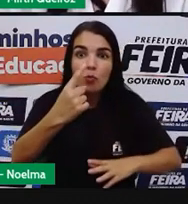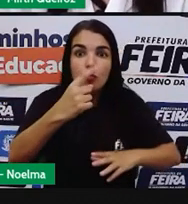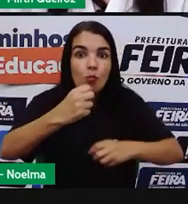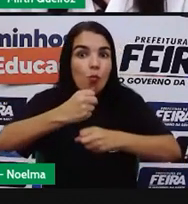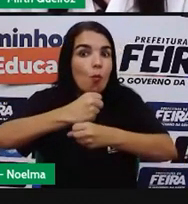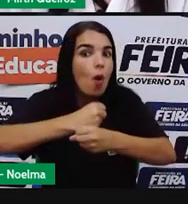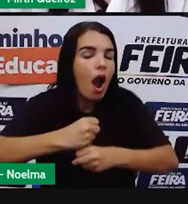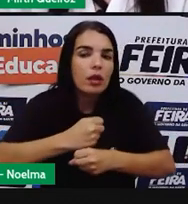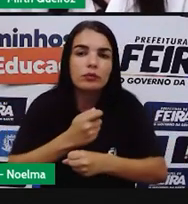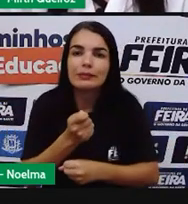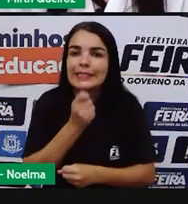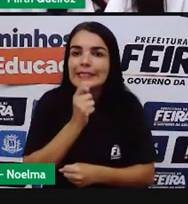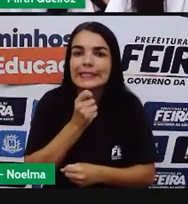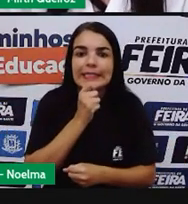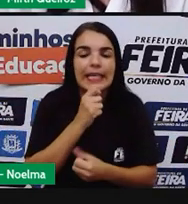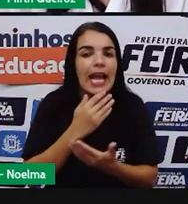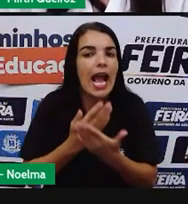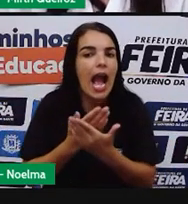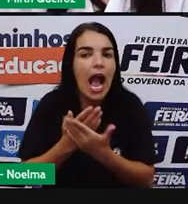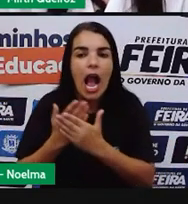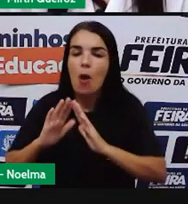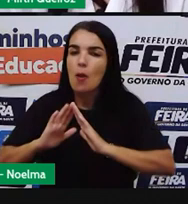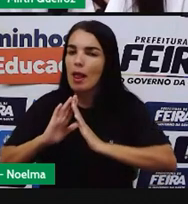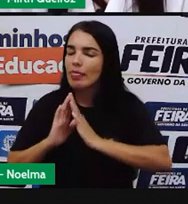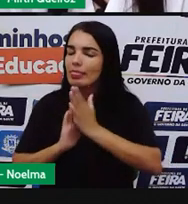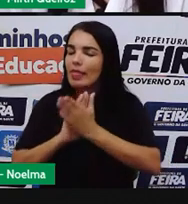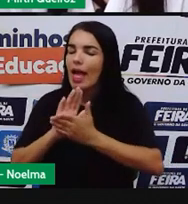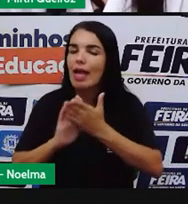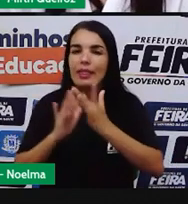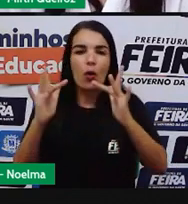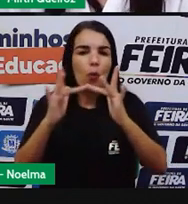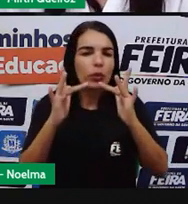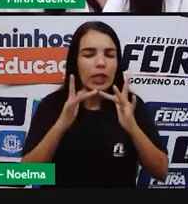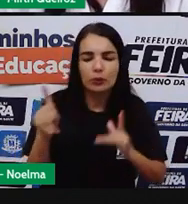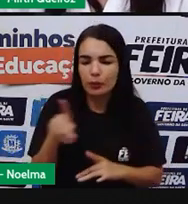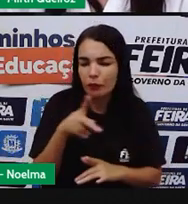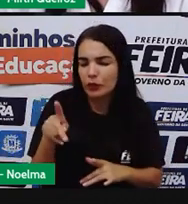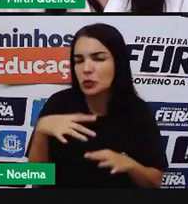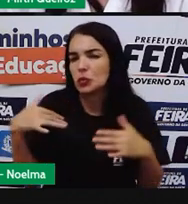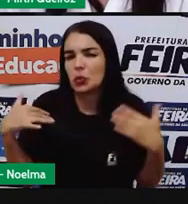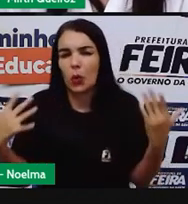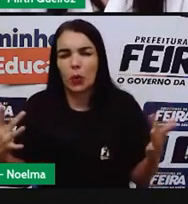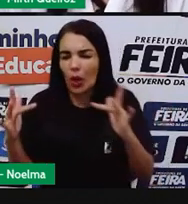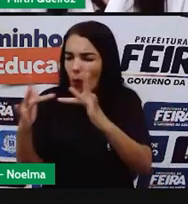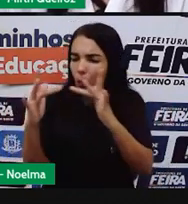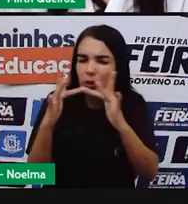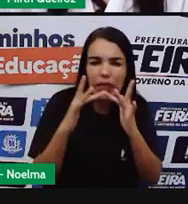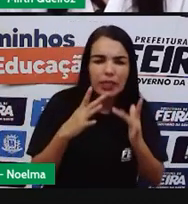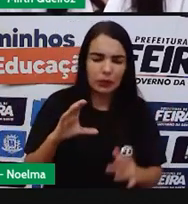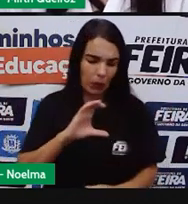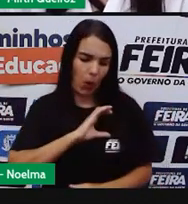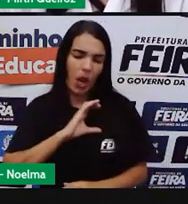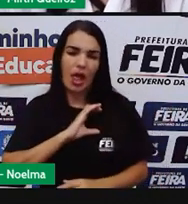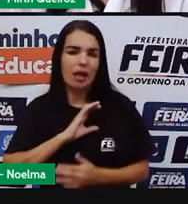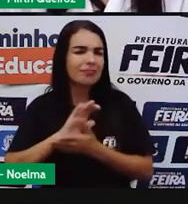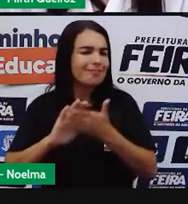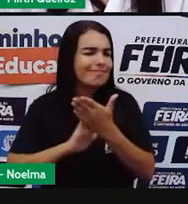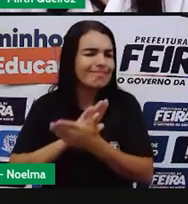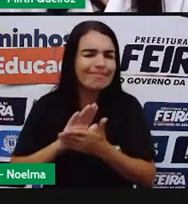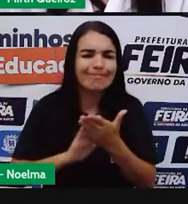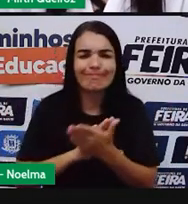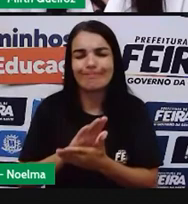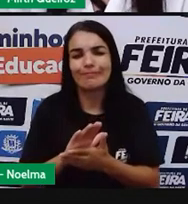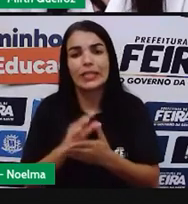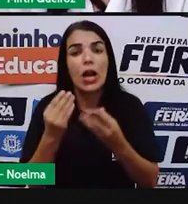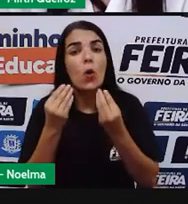ano sem aula, um ano sem contato com os professores, sem contato com os colegas. Como é que foi para vocês